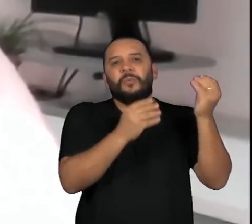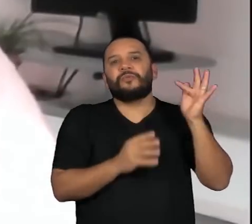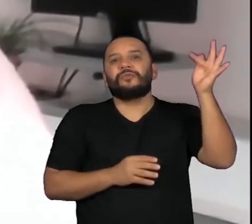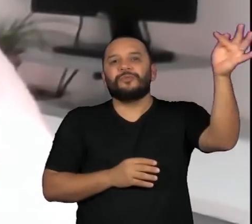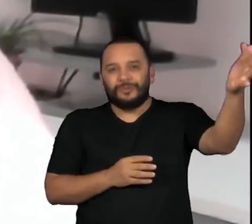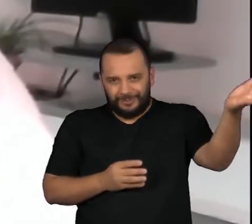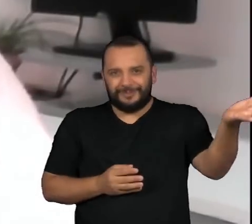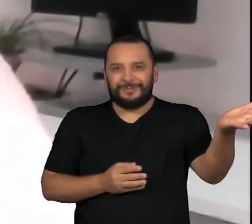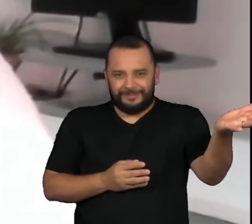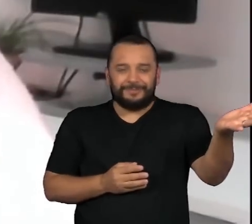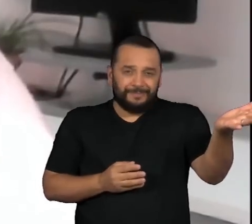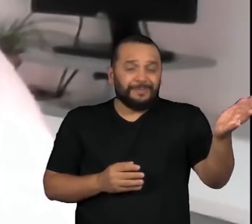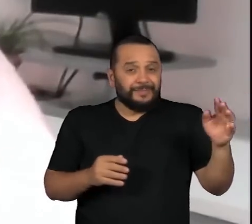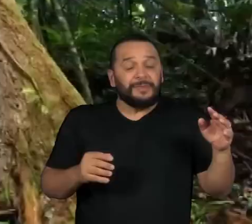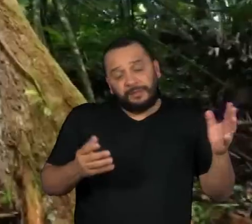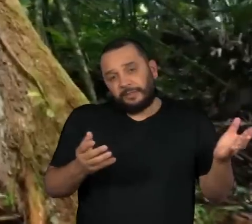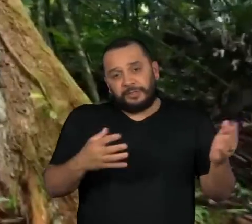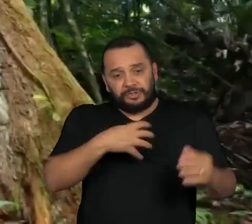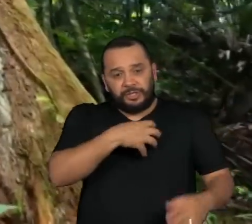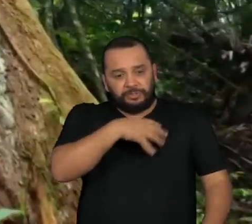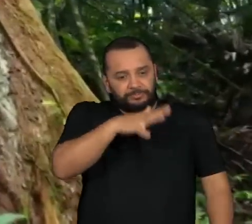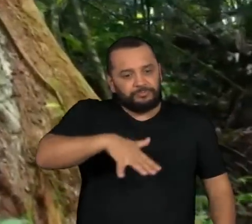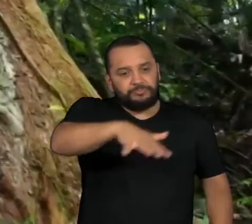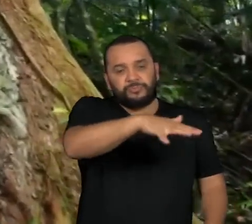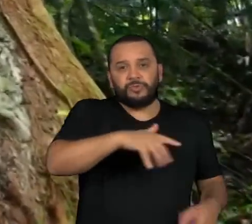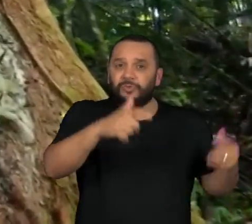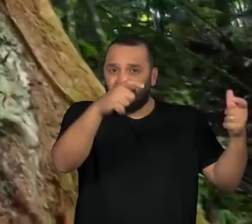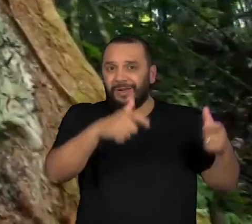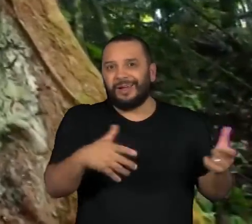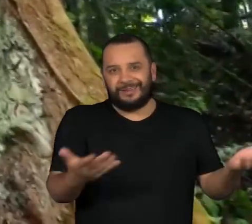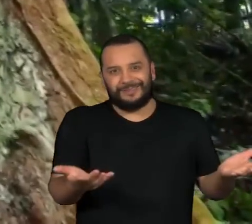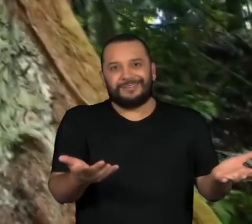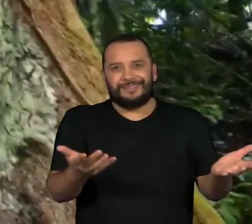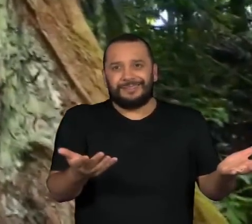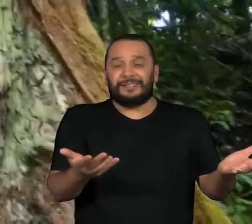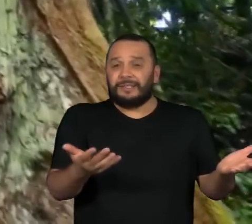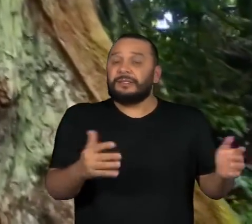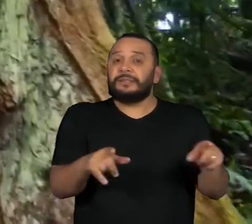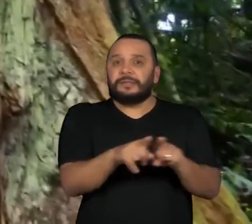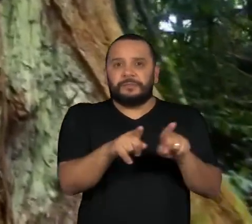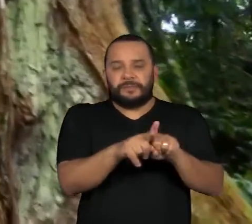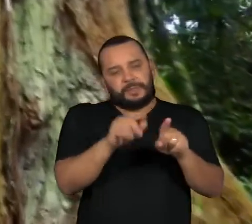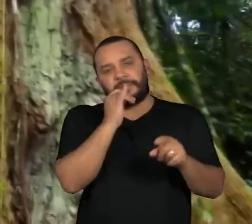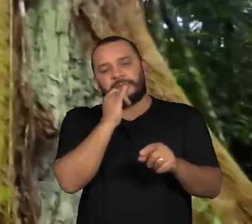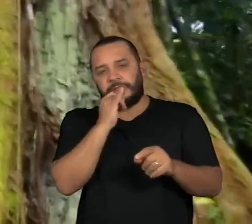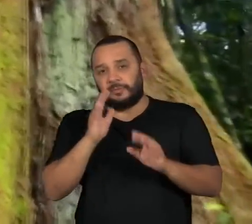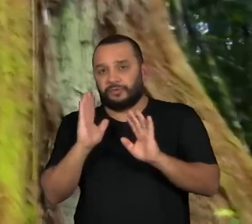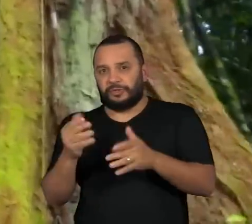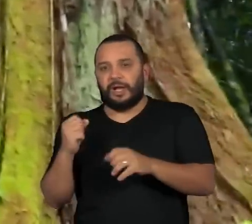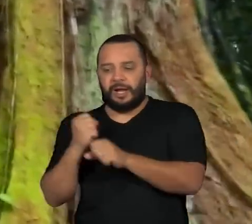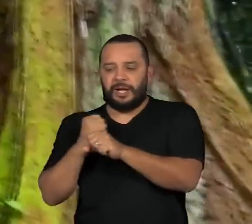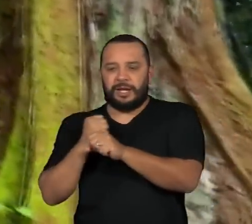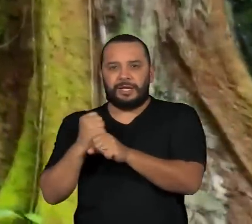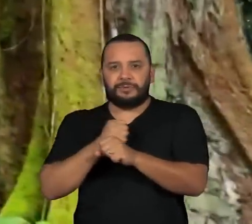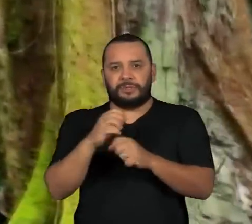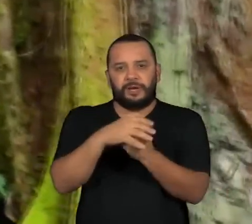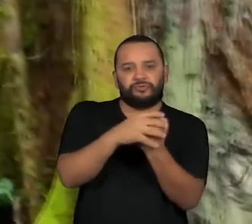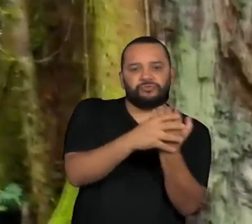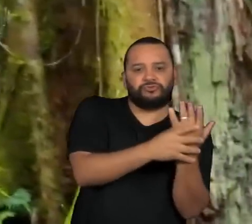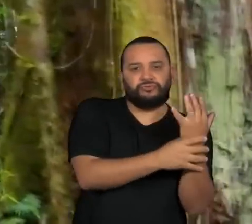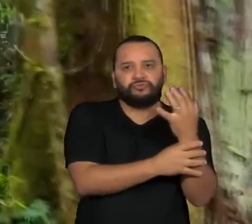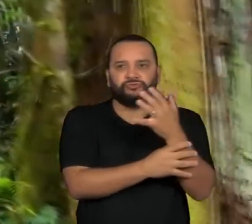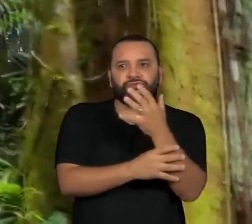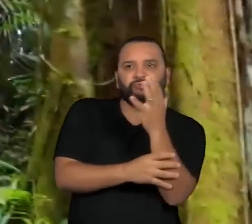plantas se comportam no ambiente, quais as características que elas desenvolveram ao longo da evolução para poder